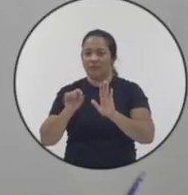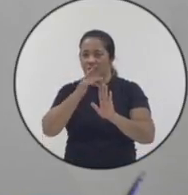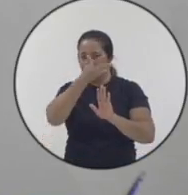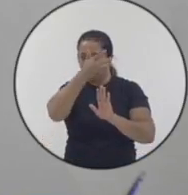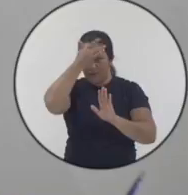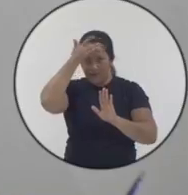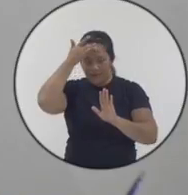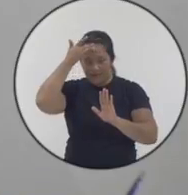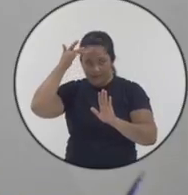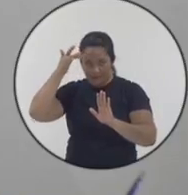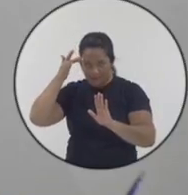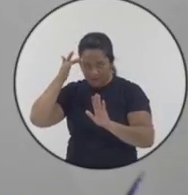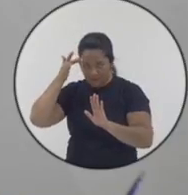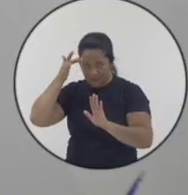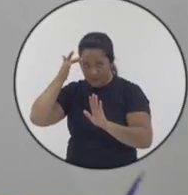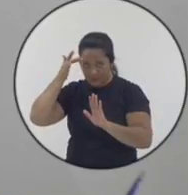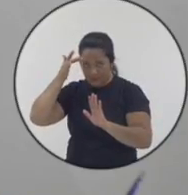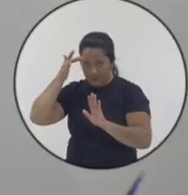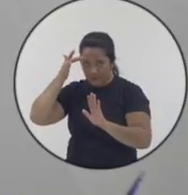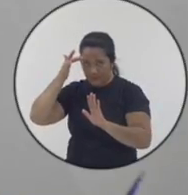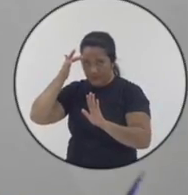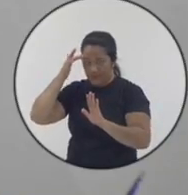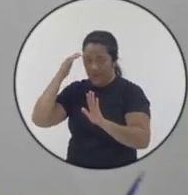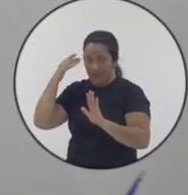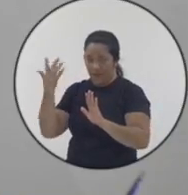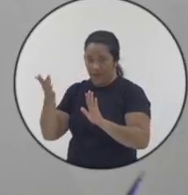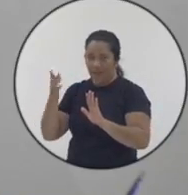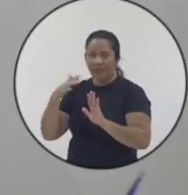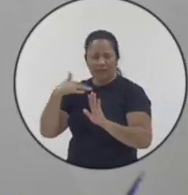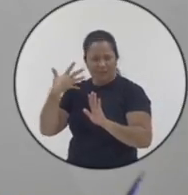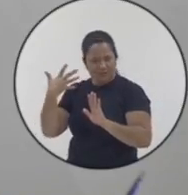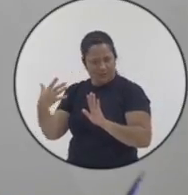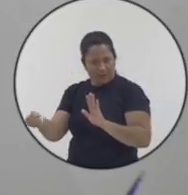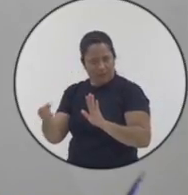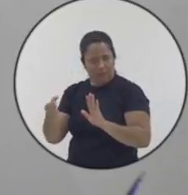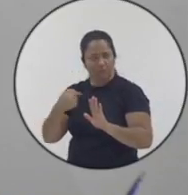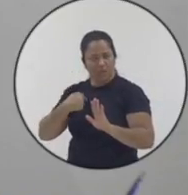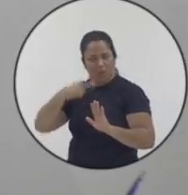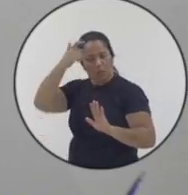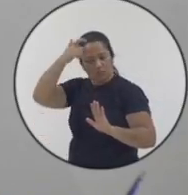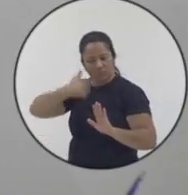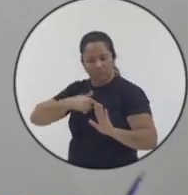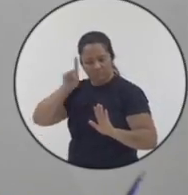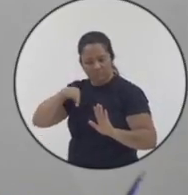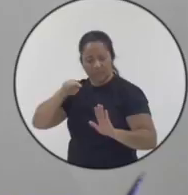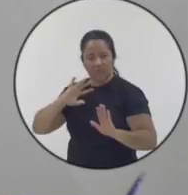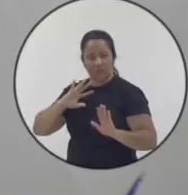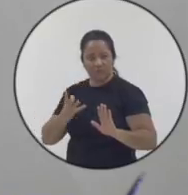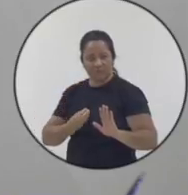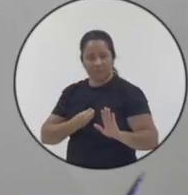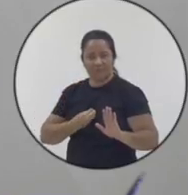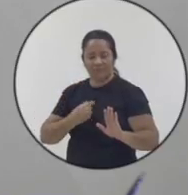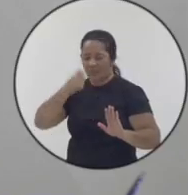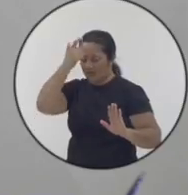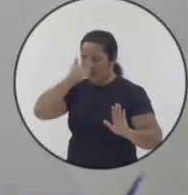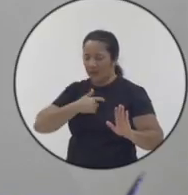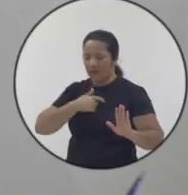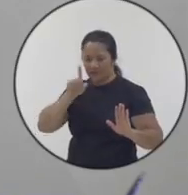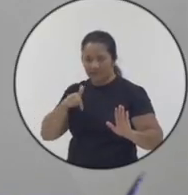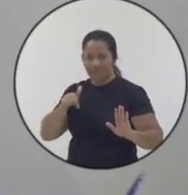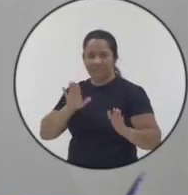pessoas que não somente se afirmam como pessoas travestis e transexuais, mas como se ainda se